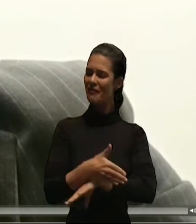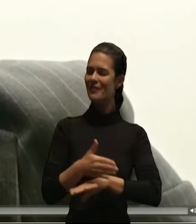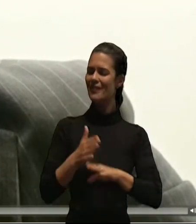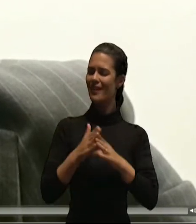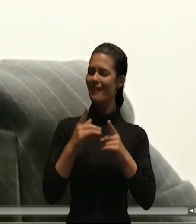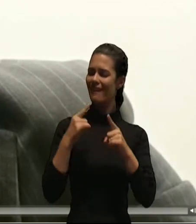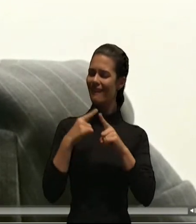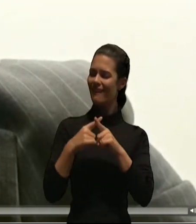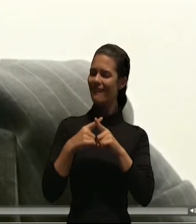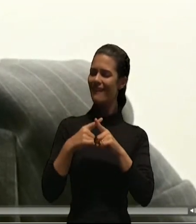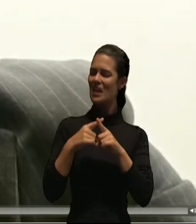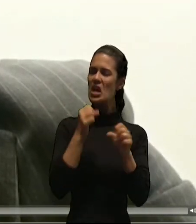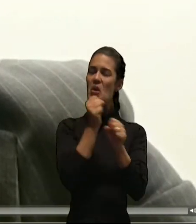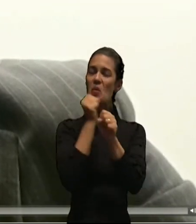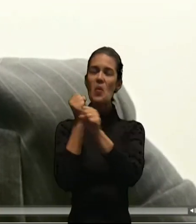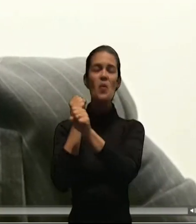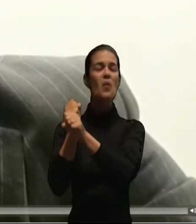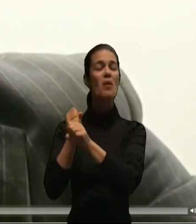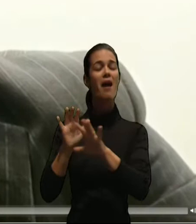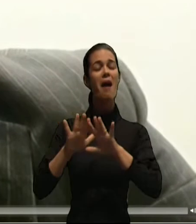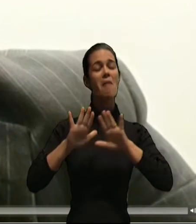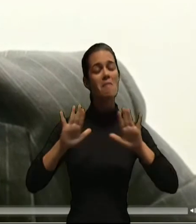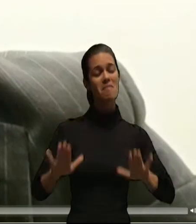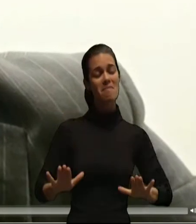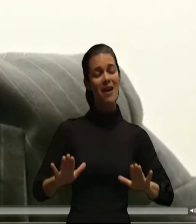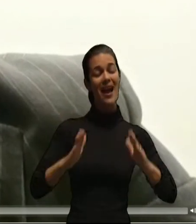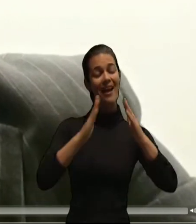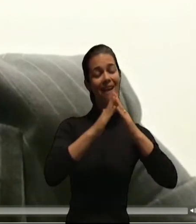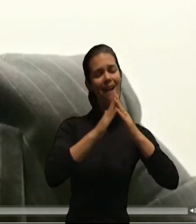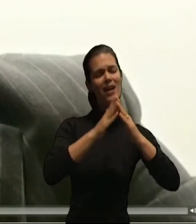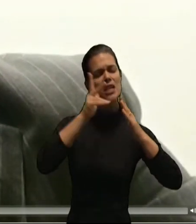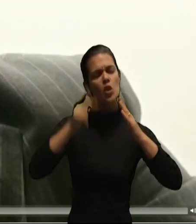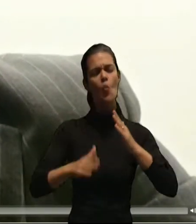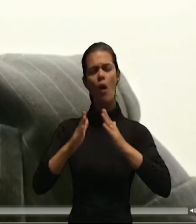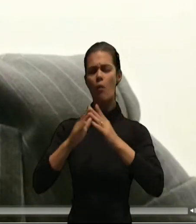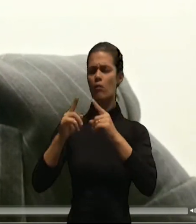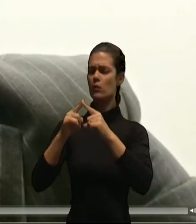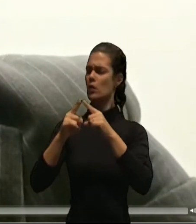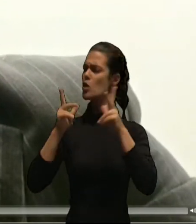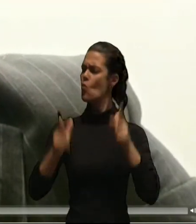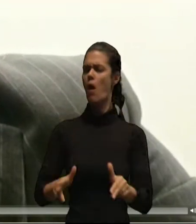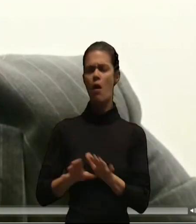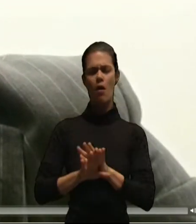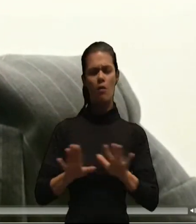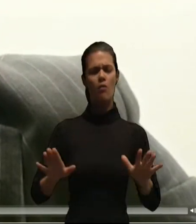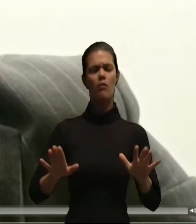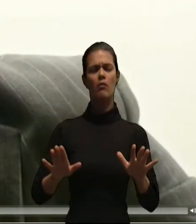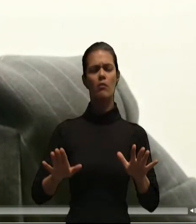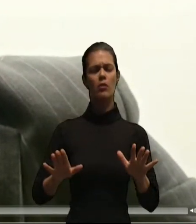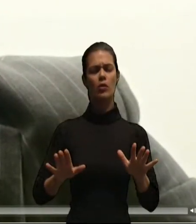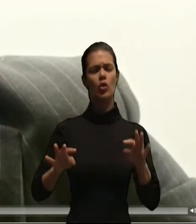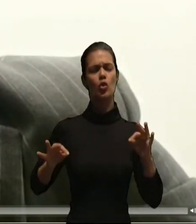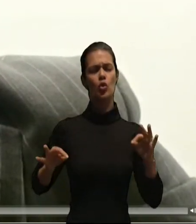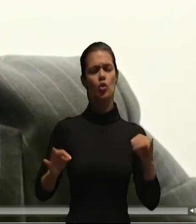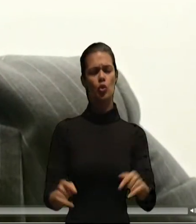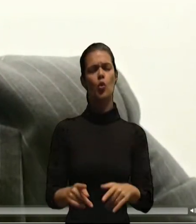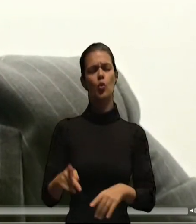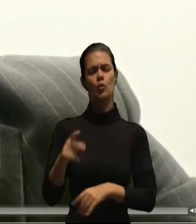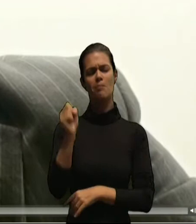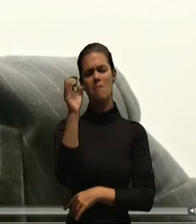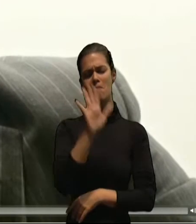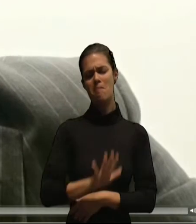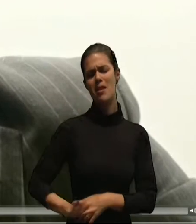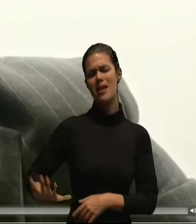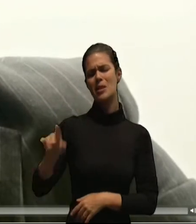Senhor. Mas as nossas casas, verdadeiras igrejas, se reúnem em todo o país, clamando ao